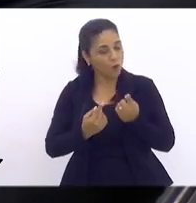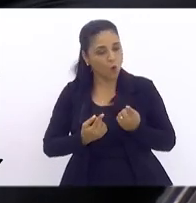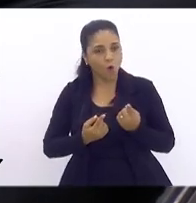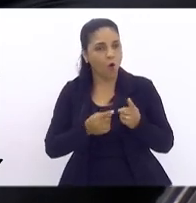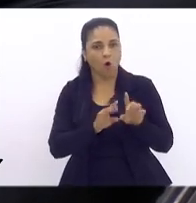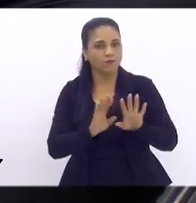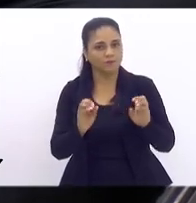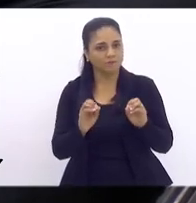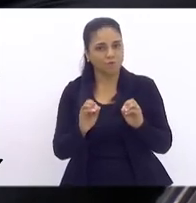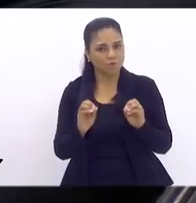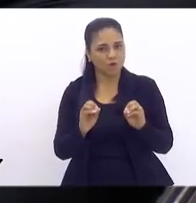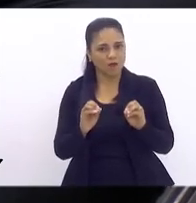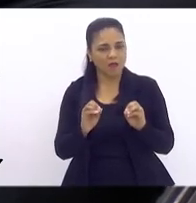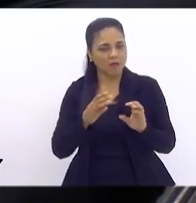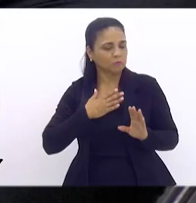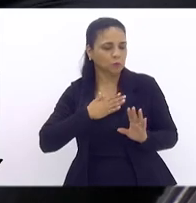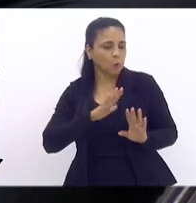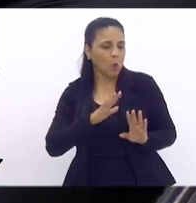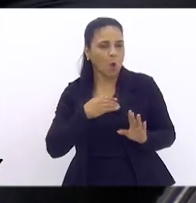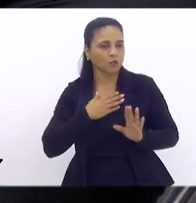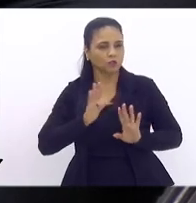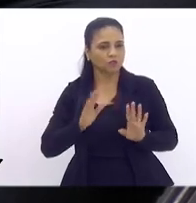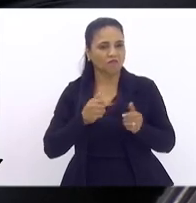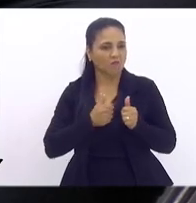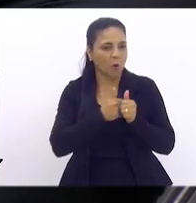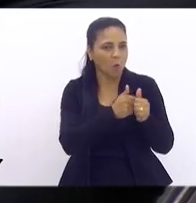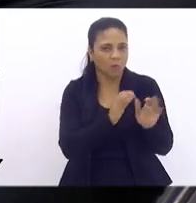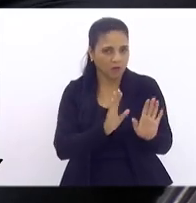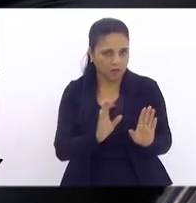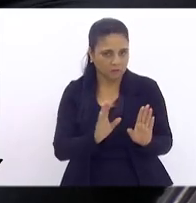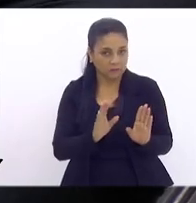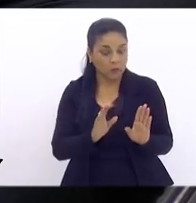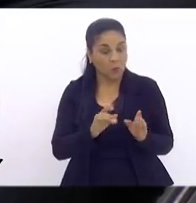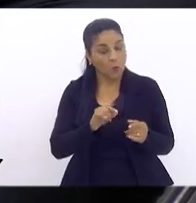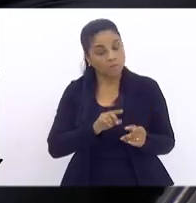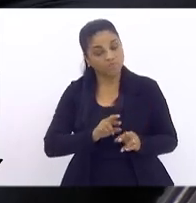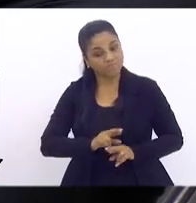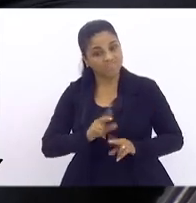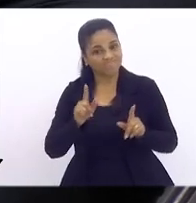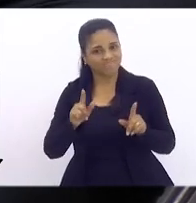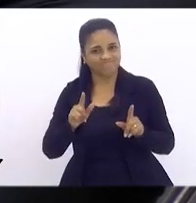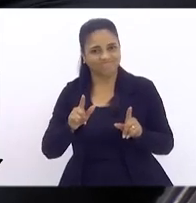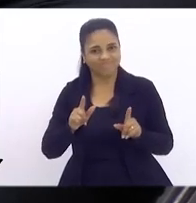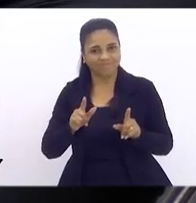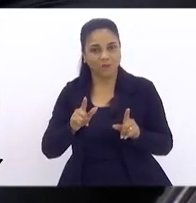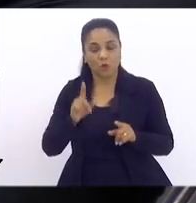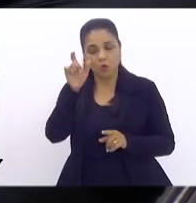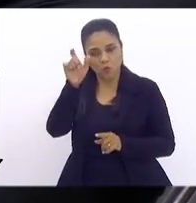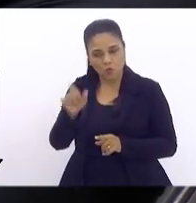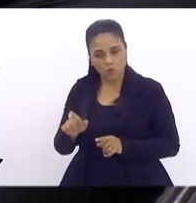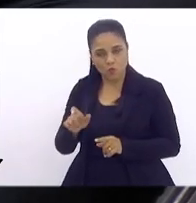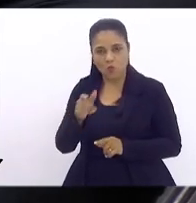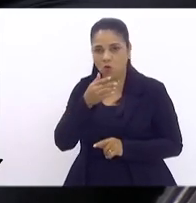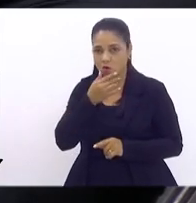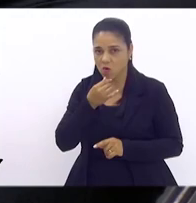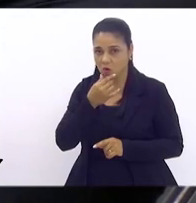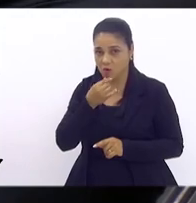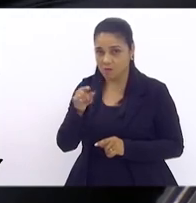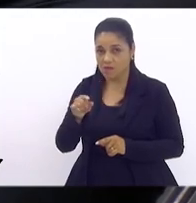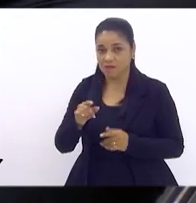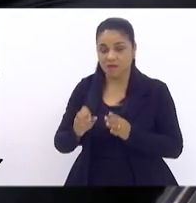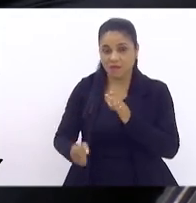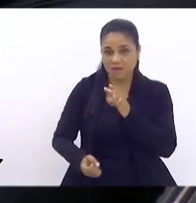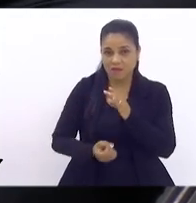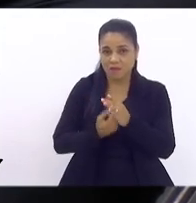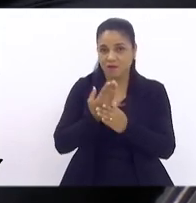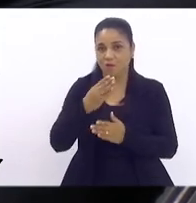não manifestaram ah não gosto dessa pesquisa não vou acompanhar isso não é uma um sujeito em específico criou um blog